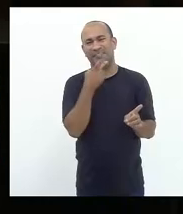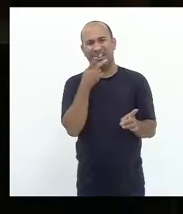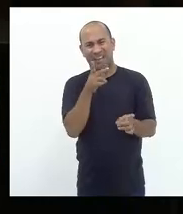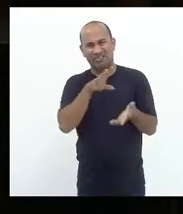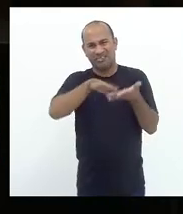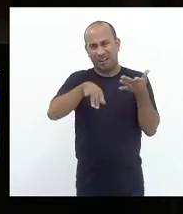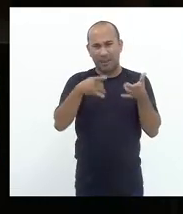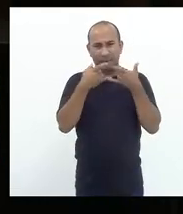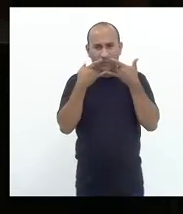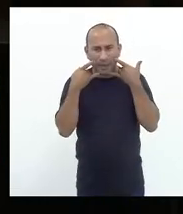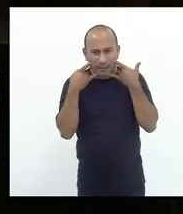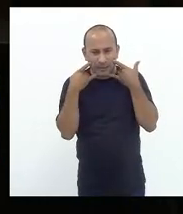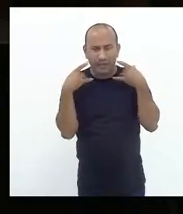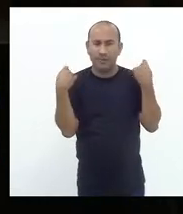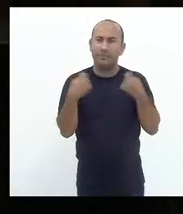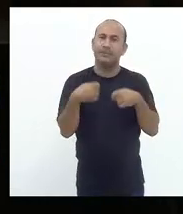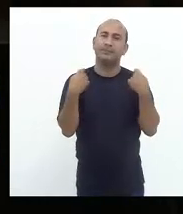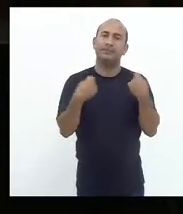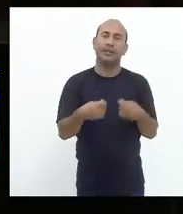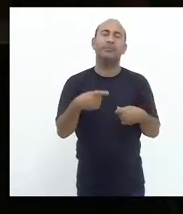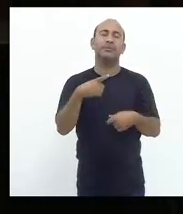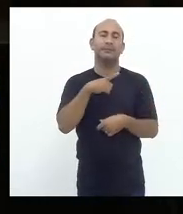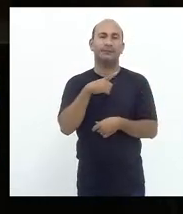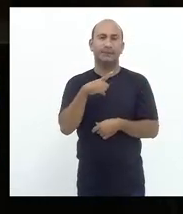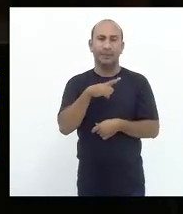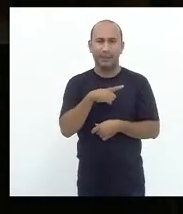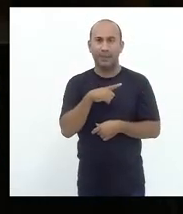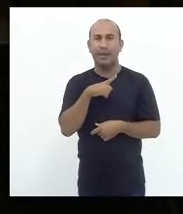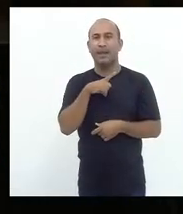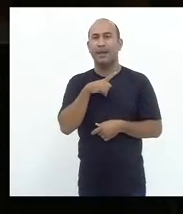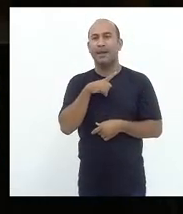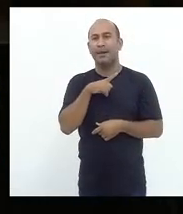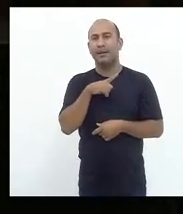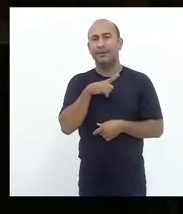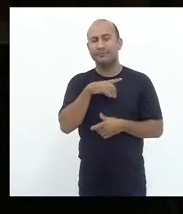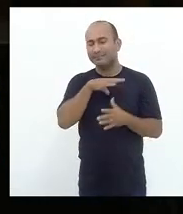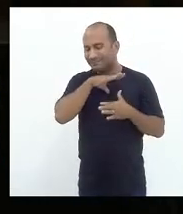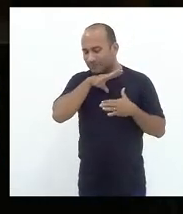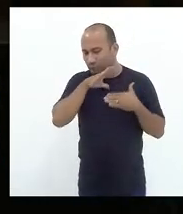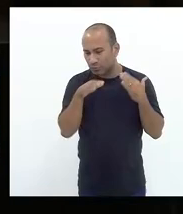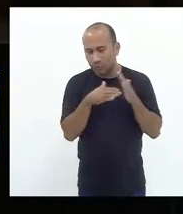máscaras. Precisamos ter um mínimo. A gente teve todo um processo de